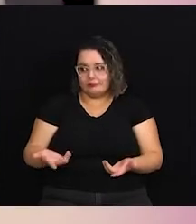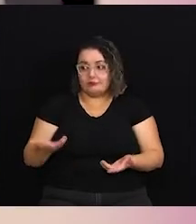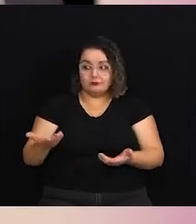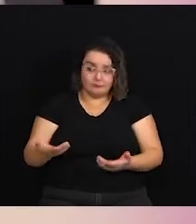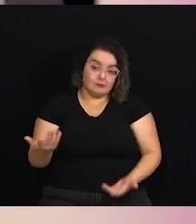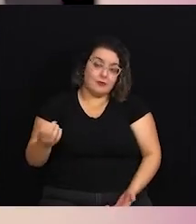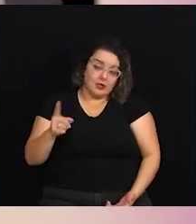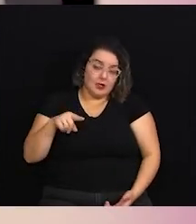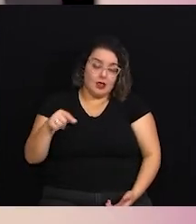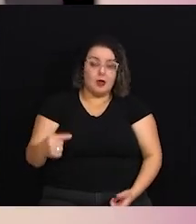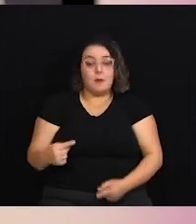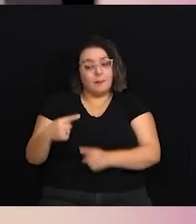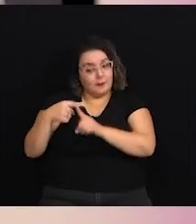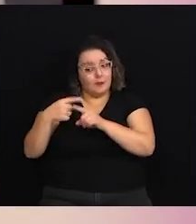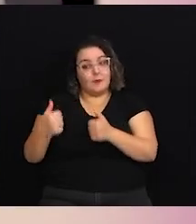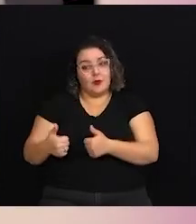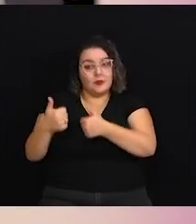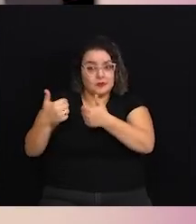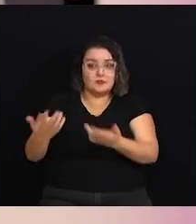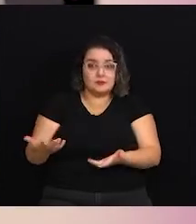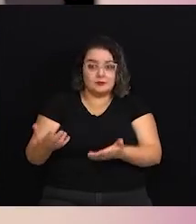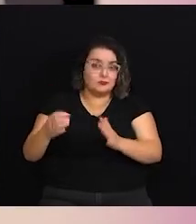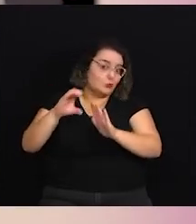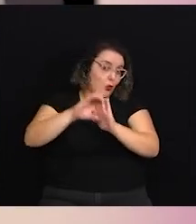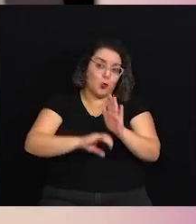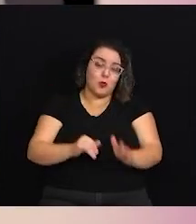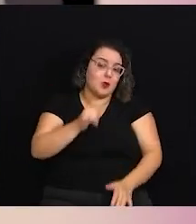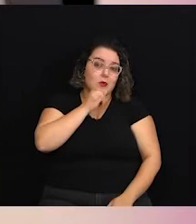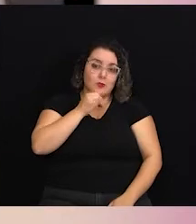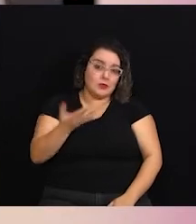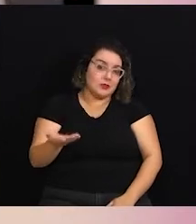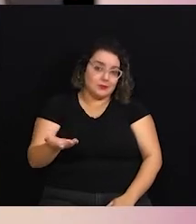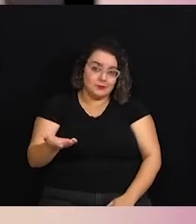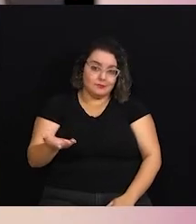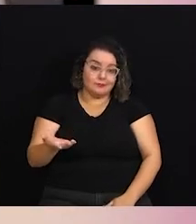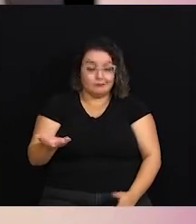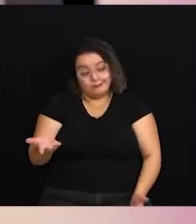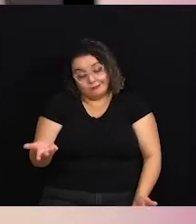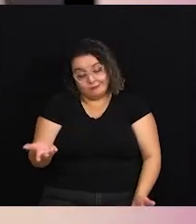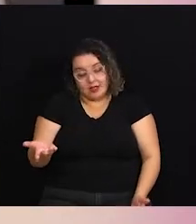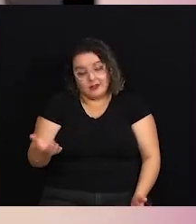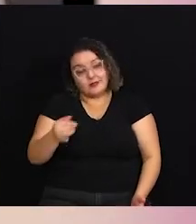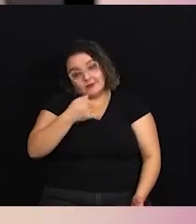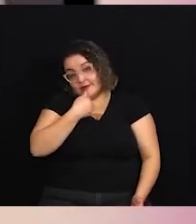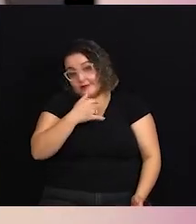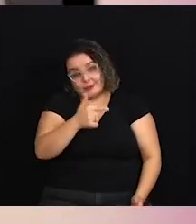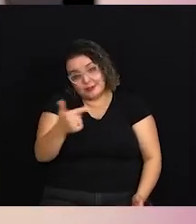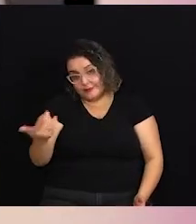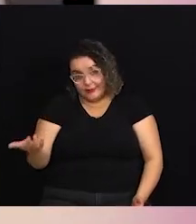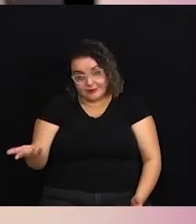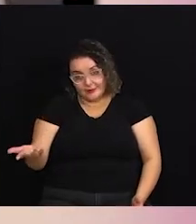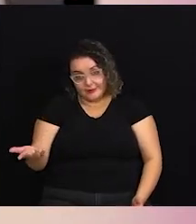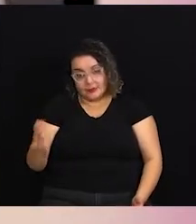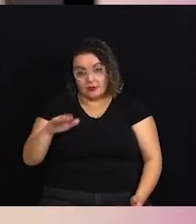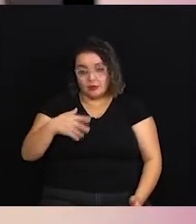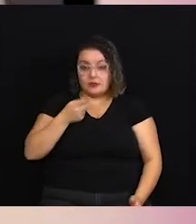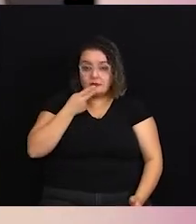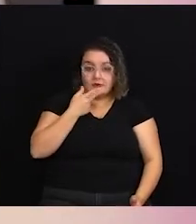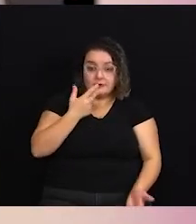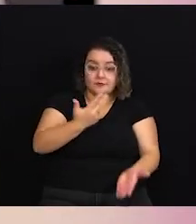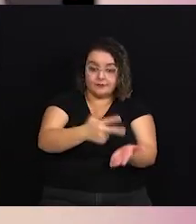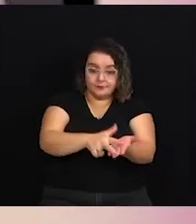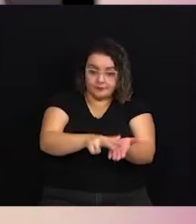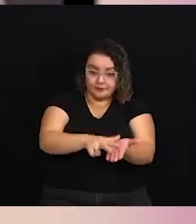devemos servir como aspecto positivo no currículo mas só que não né quando você fala que tem